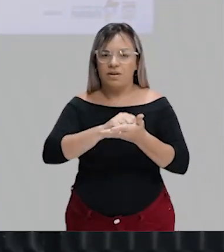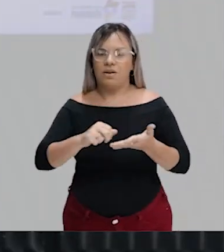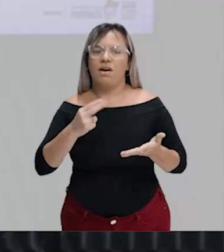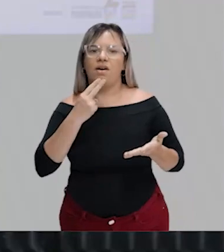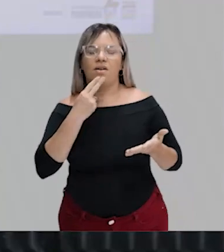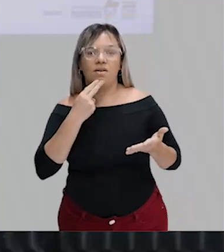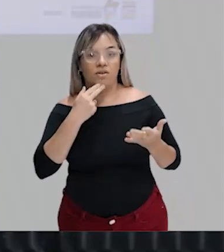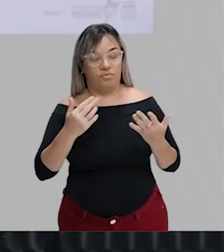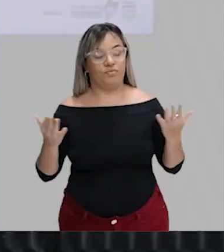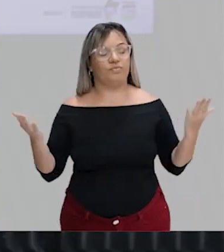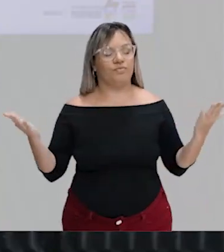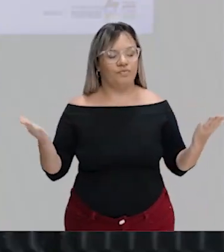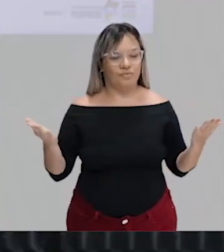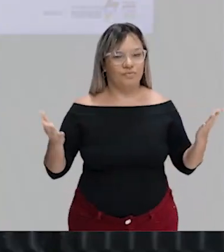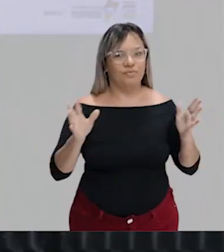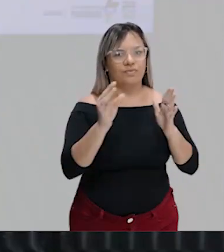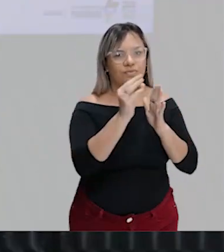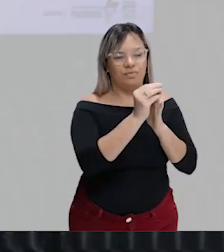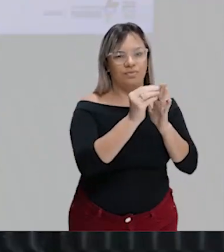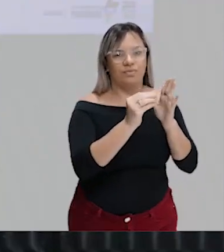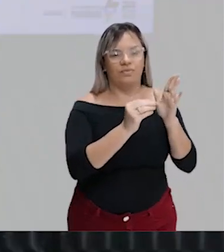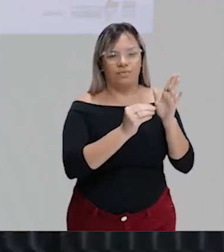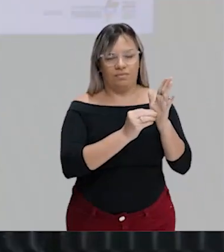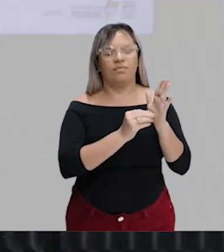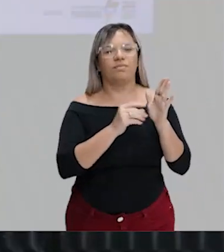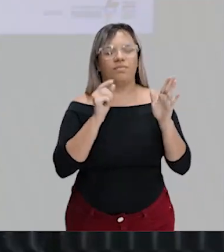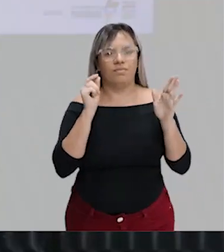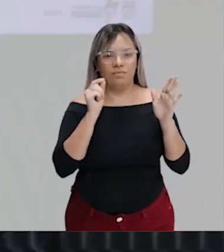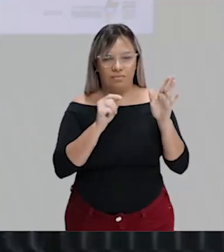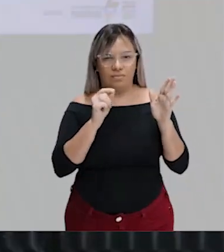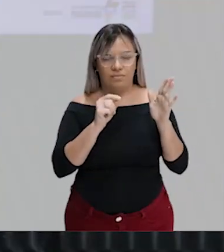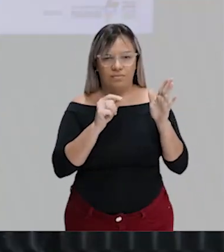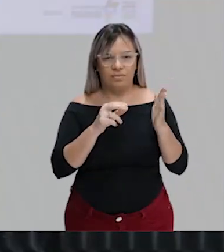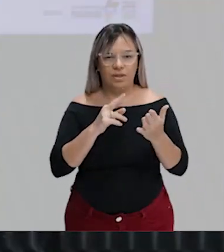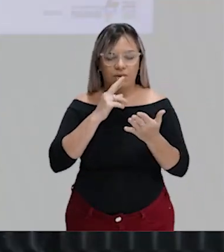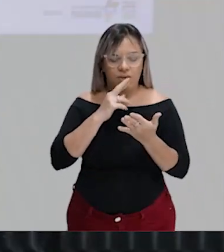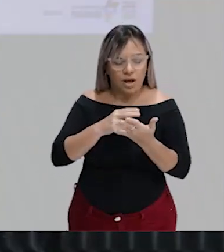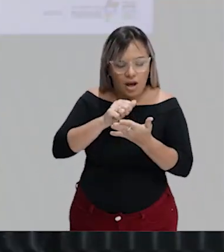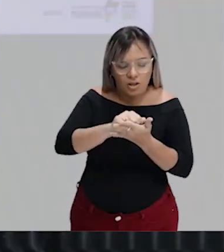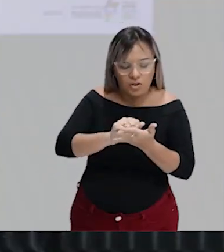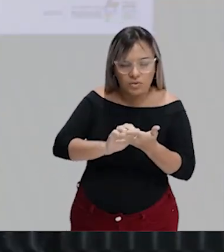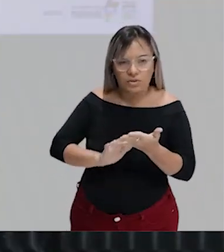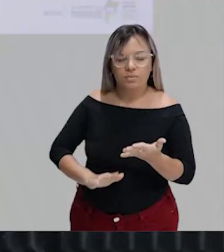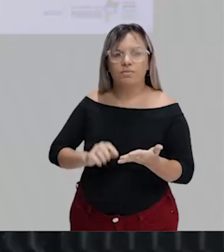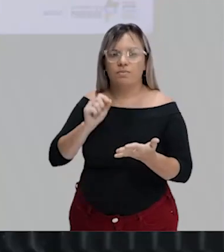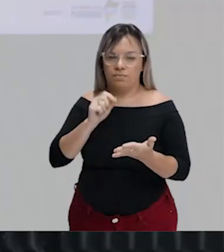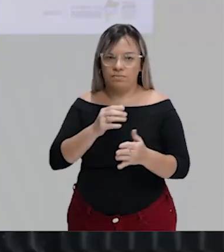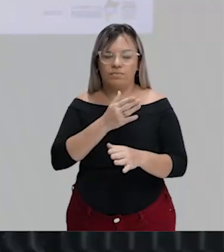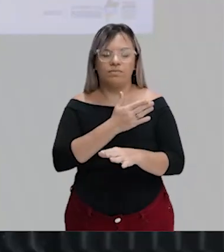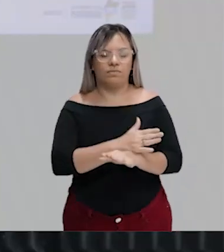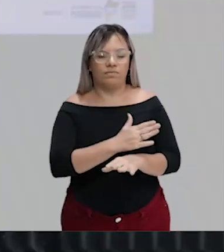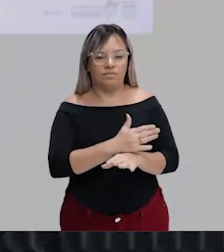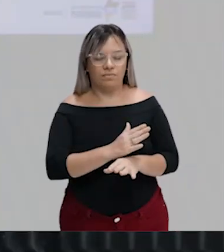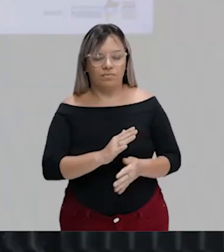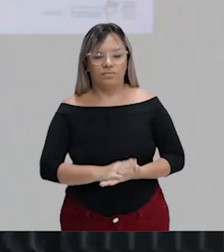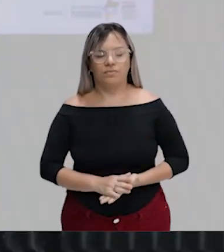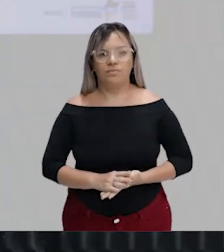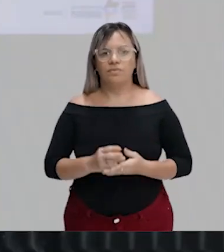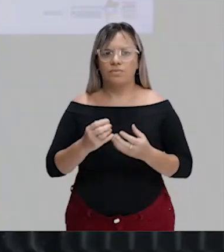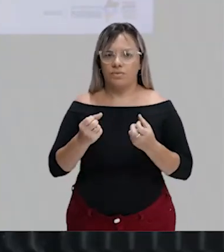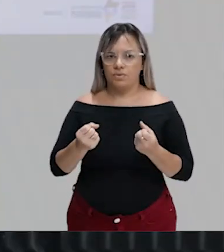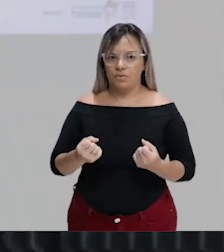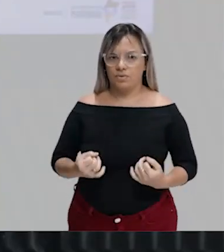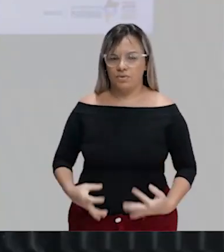hoje, a nossa aula de hoje, ela é a aula de resolução de exercícios. Nós já falamos da aula